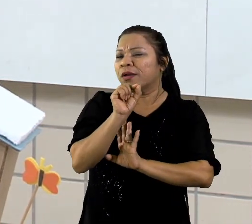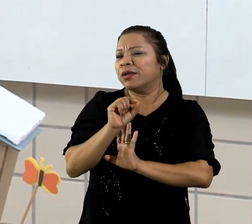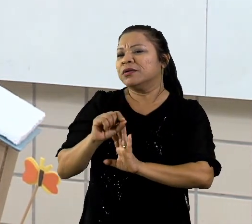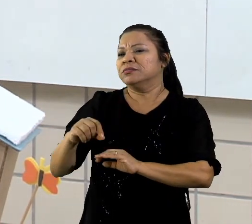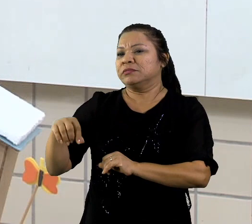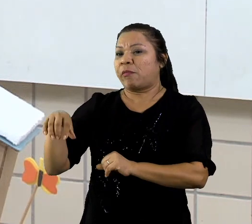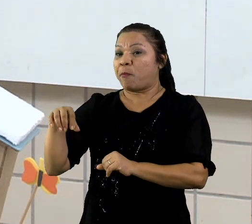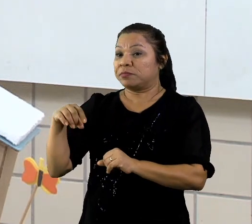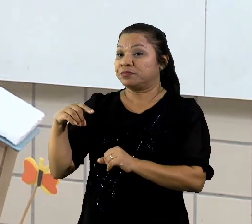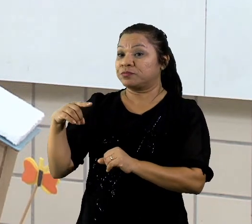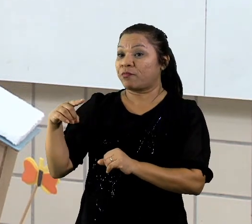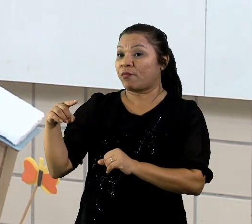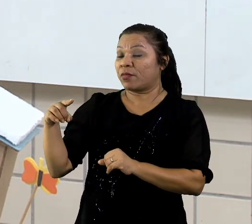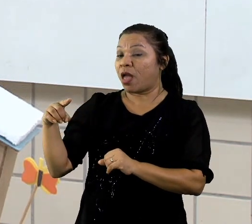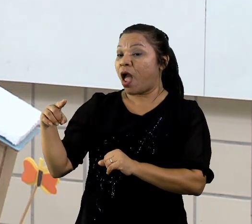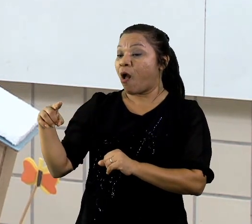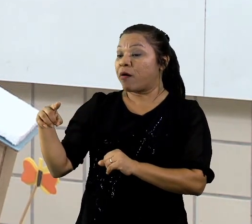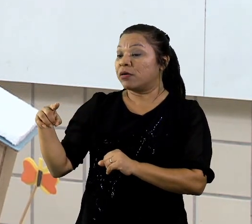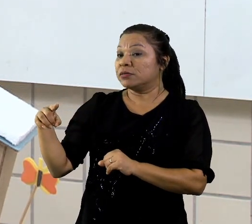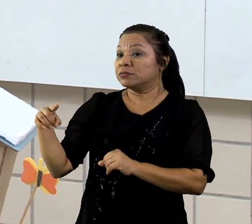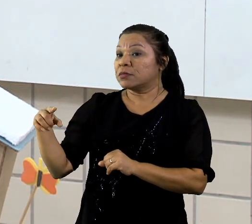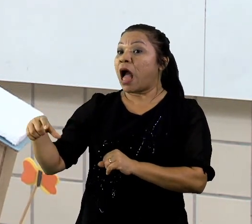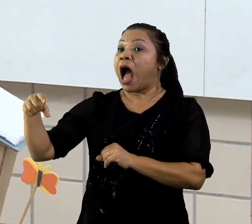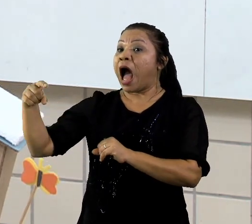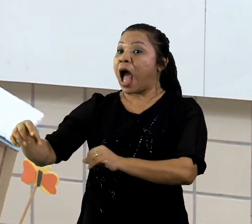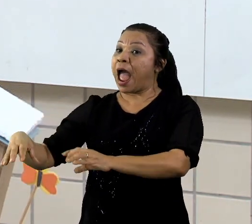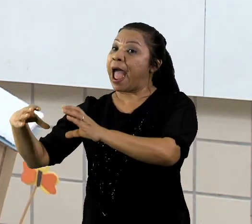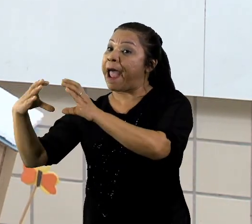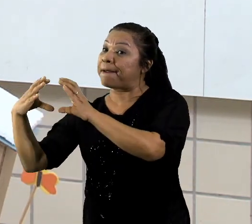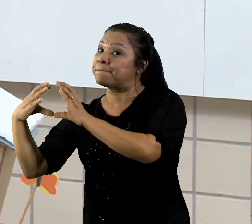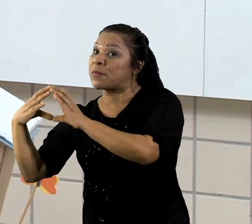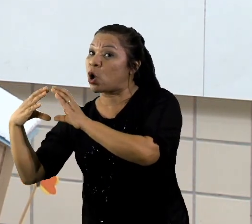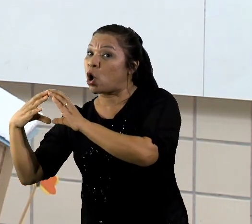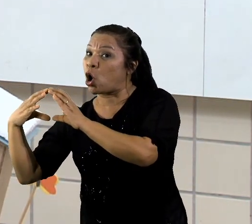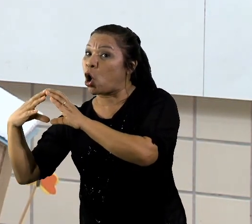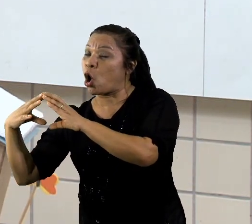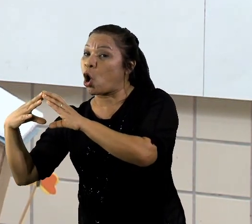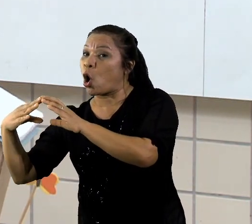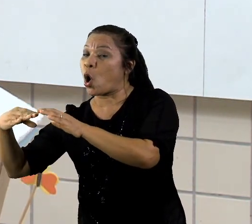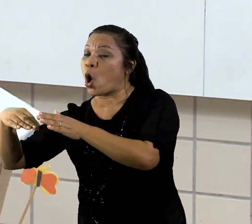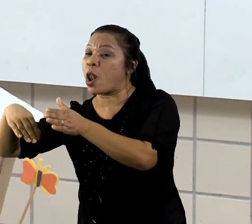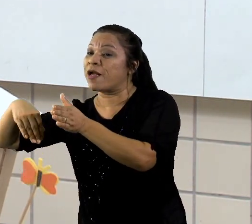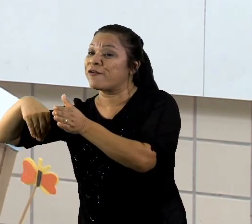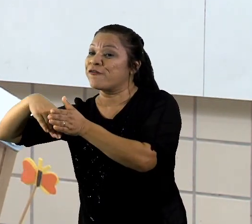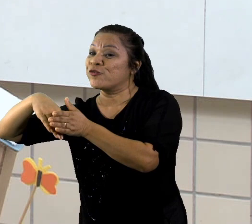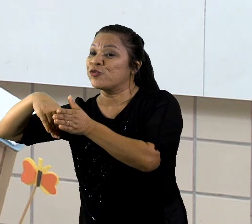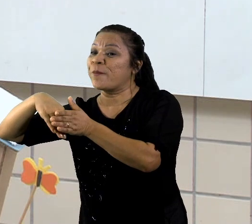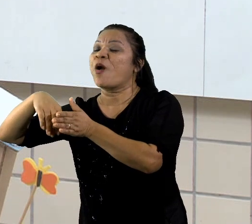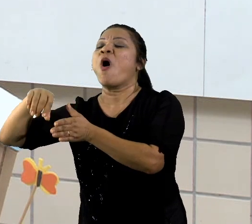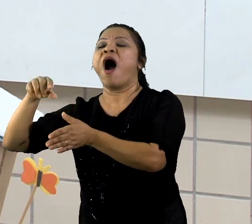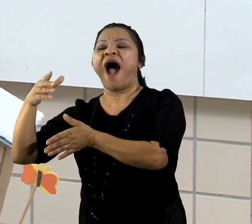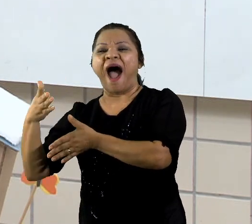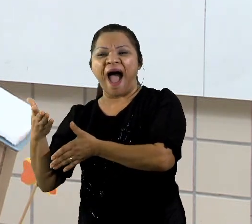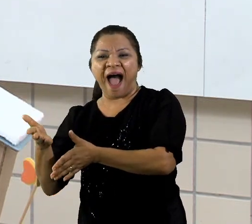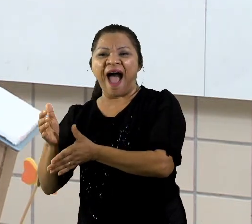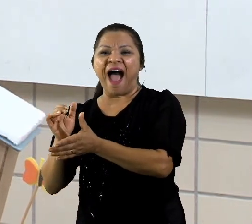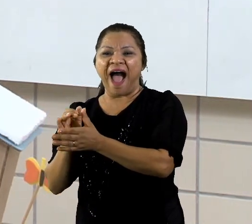Eu vou colocar a bola de futebol que você deixou aqui do lado direito da